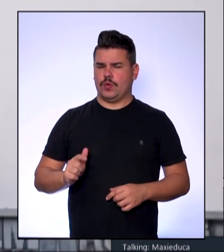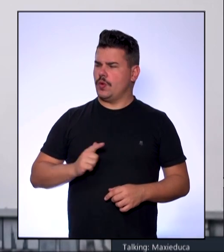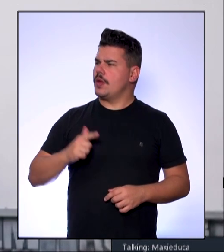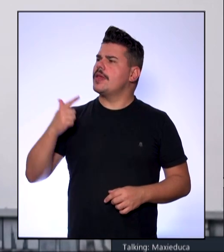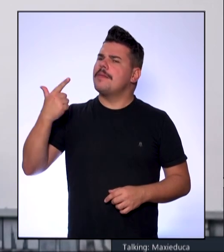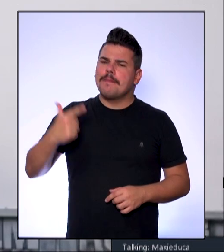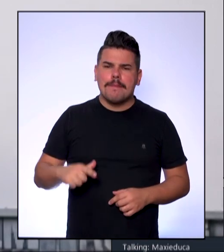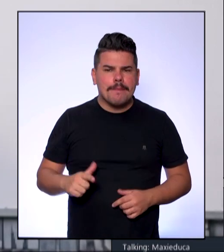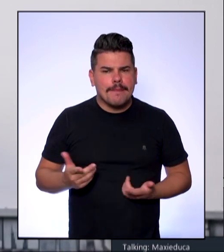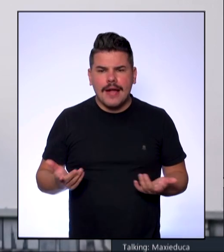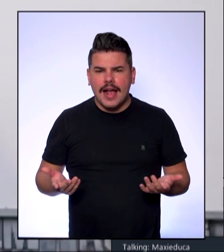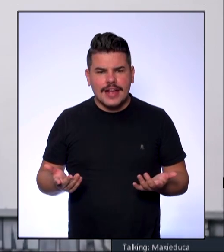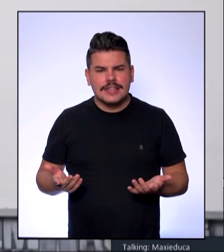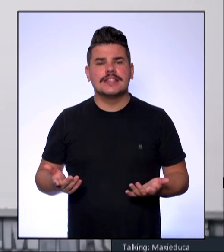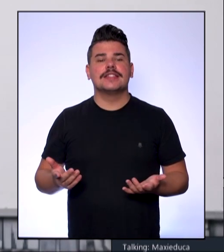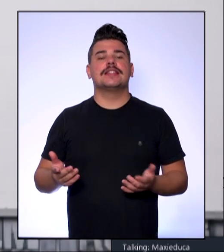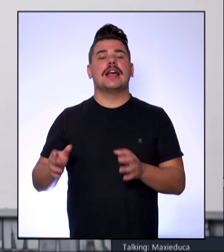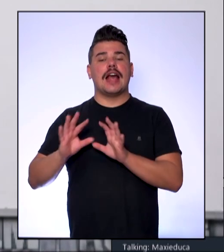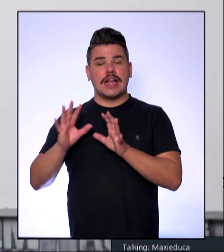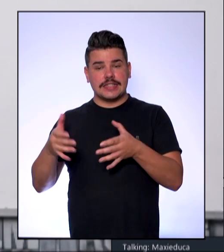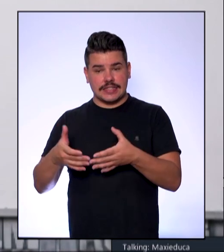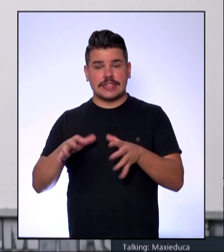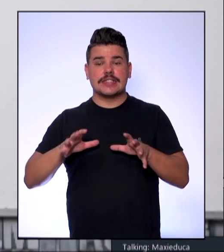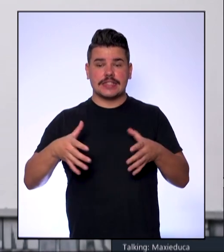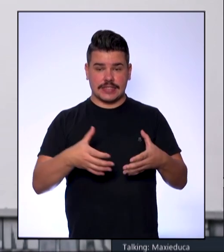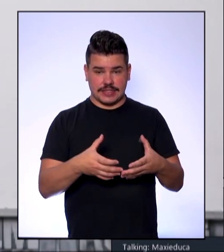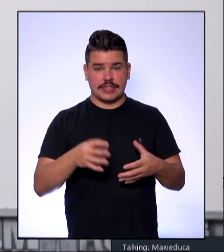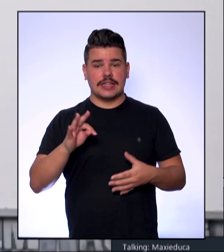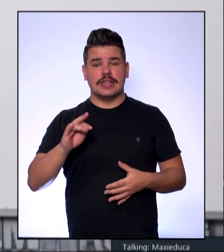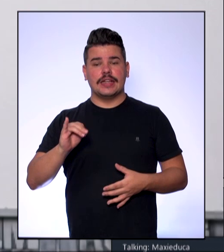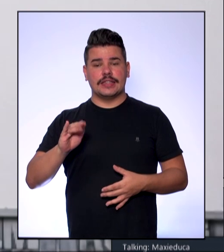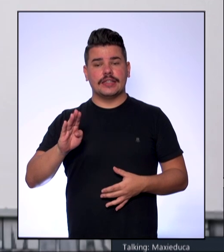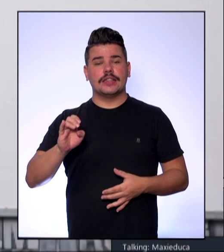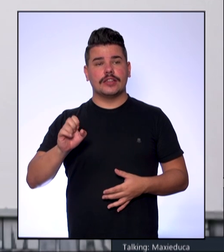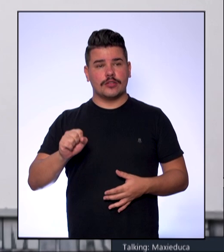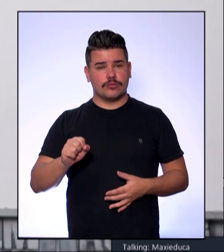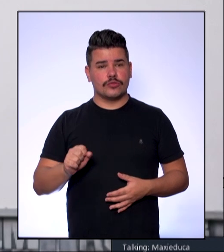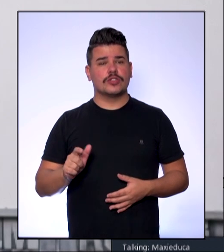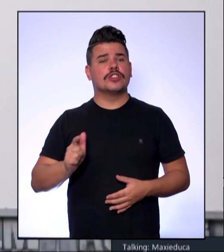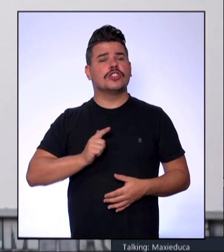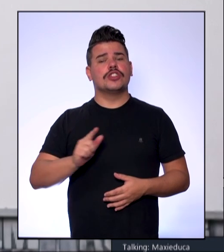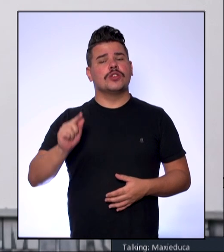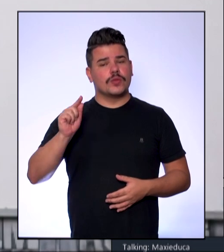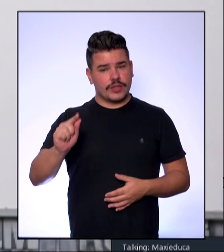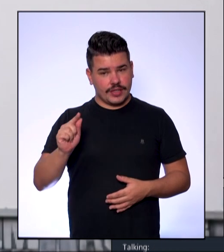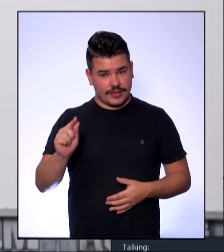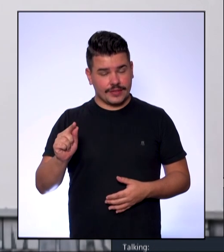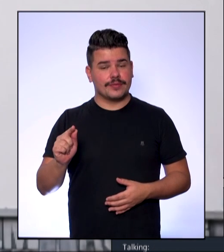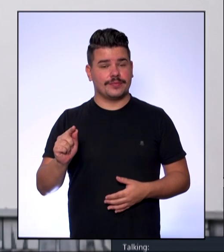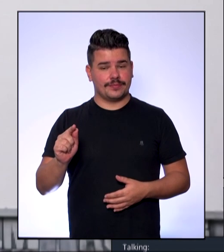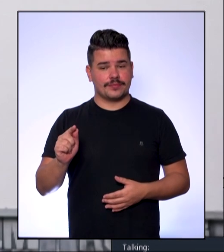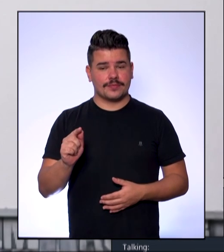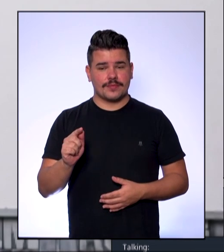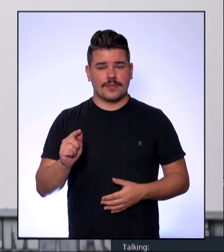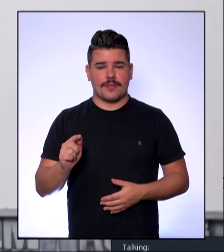tinham? Estas tribos possuíam o seu tronco